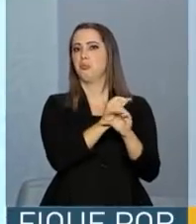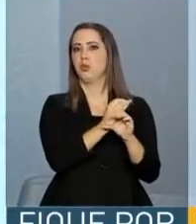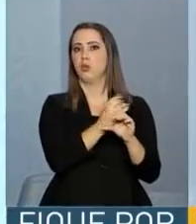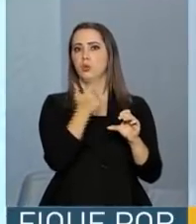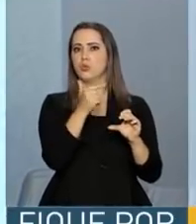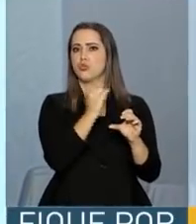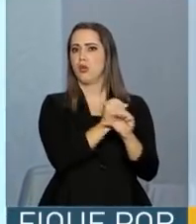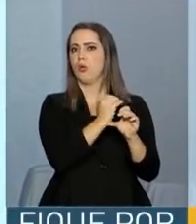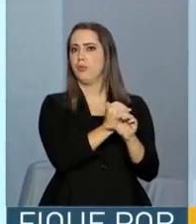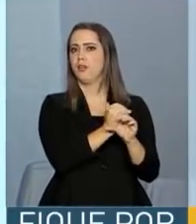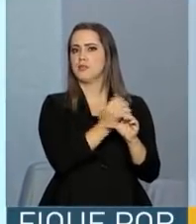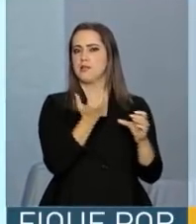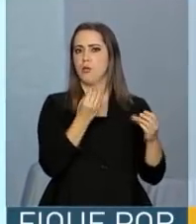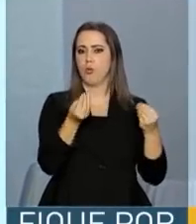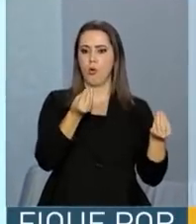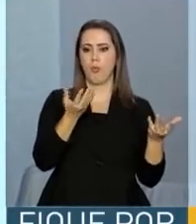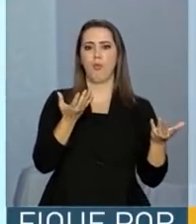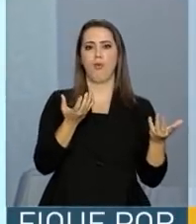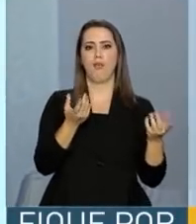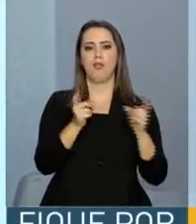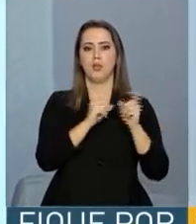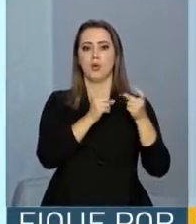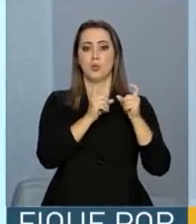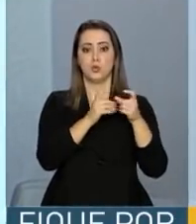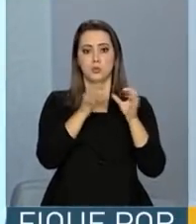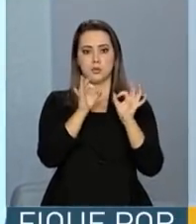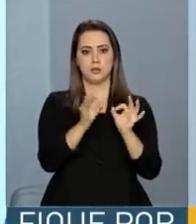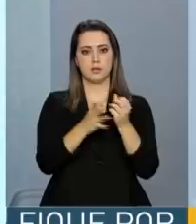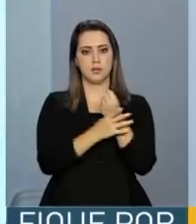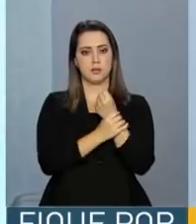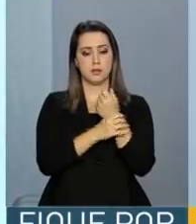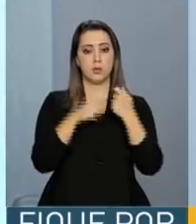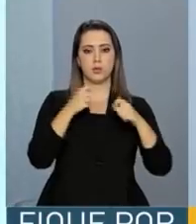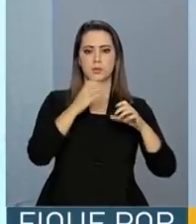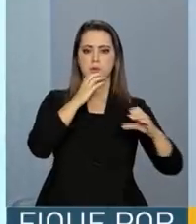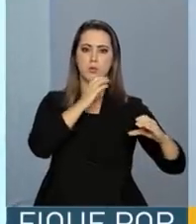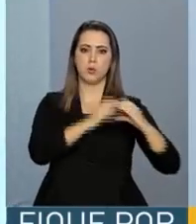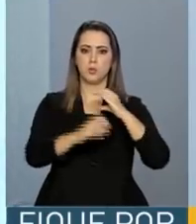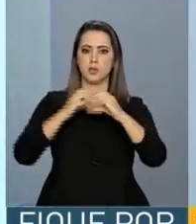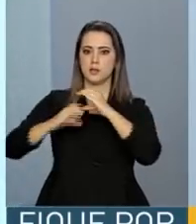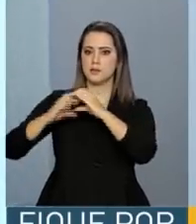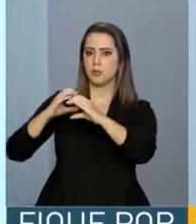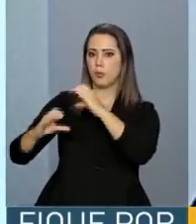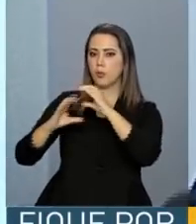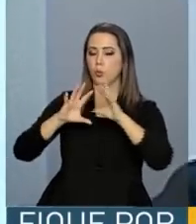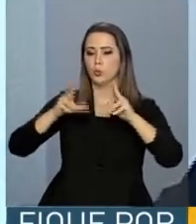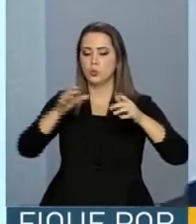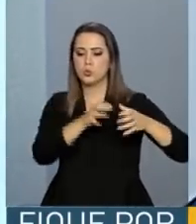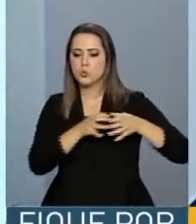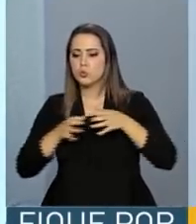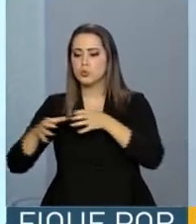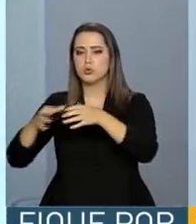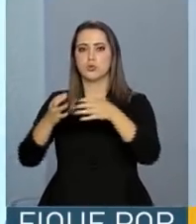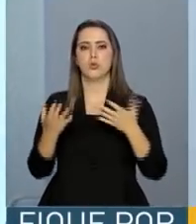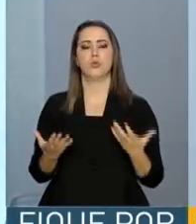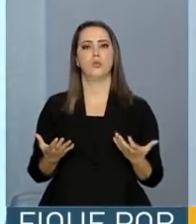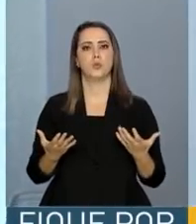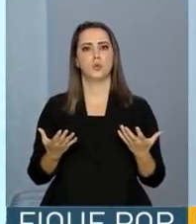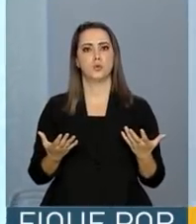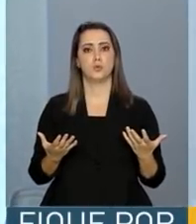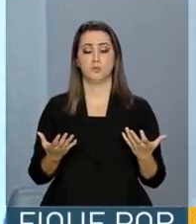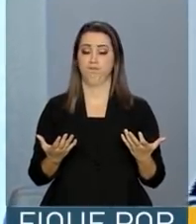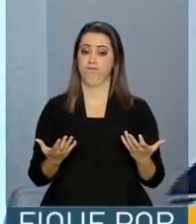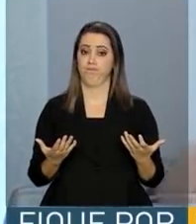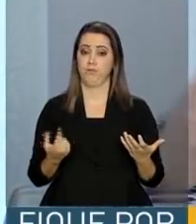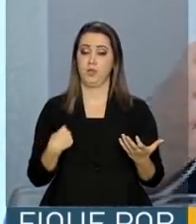né e uma administração segura tem que ter uma troca de informações entre todos os setores e quando fui à china para a reunião